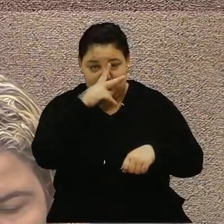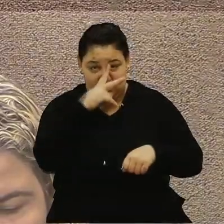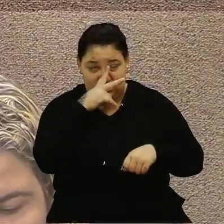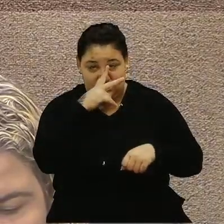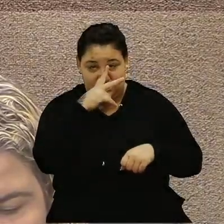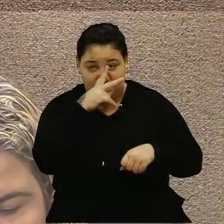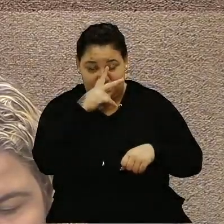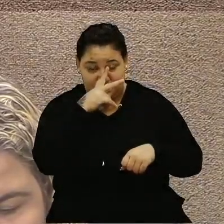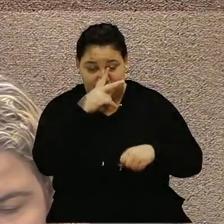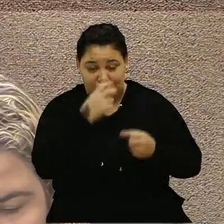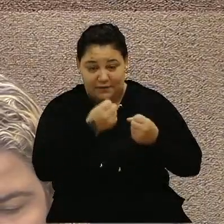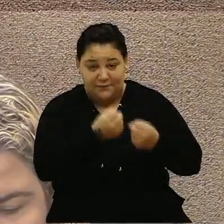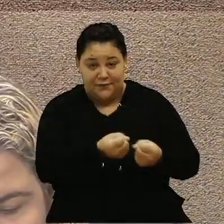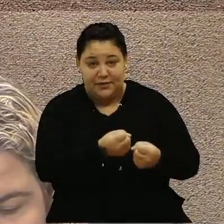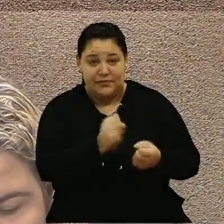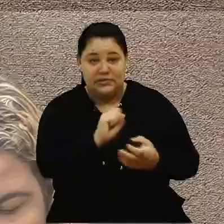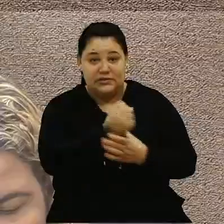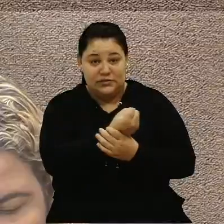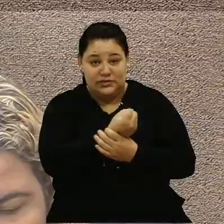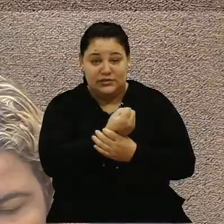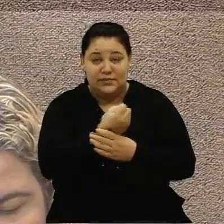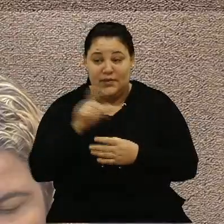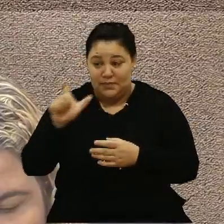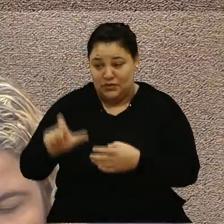a segurança para o cidadão de bem,